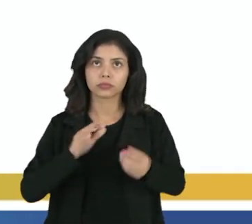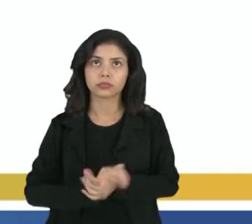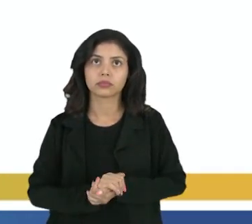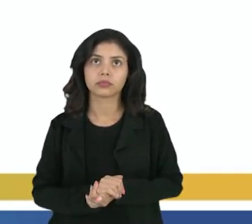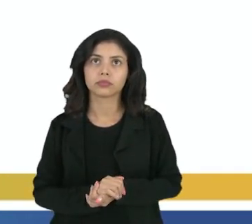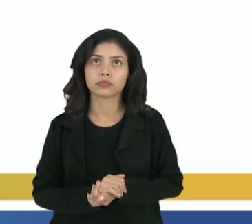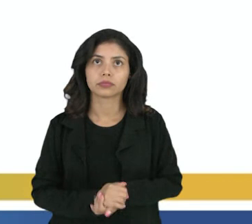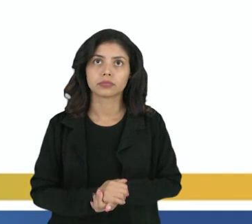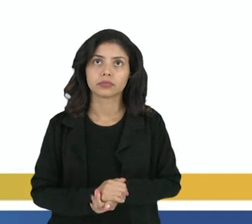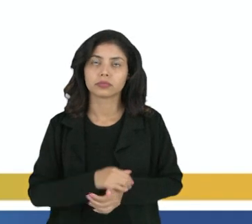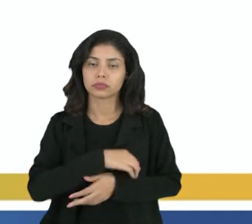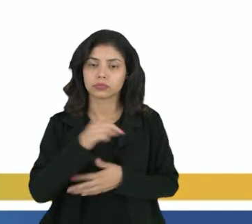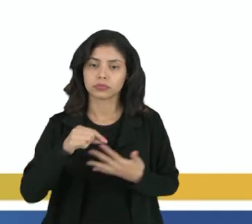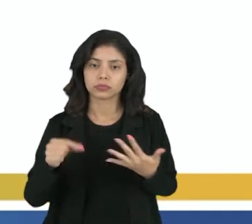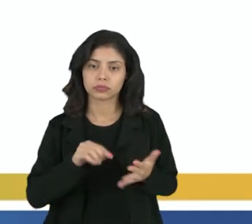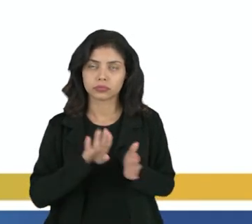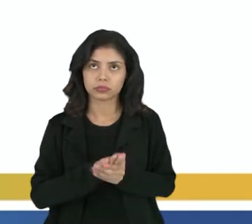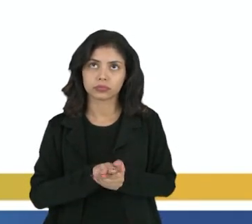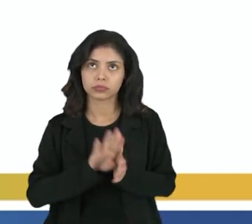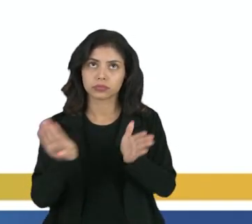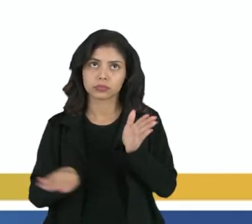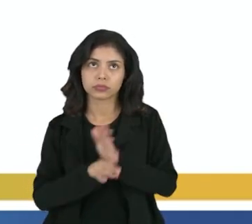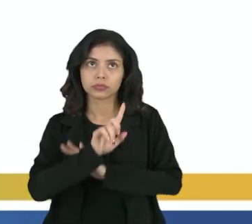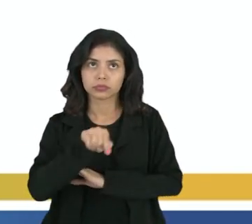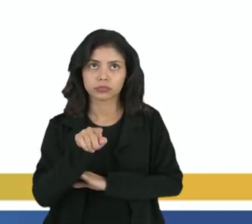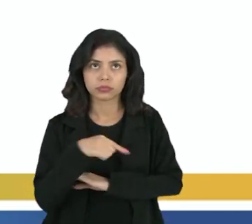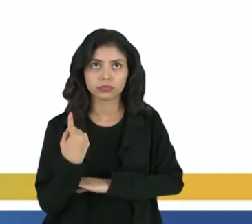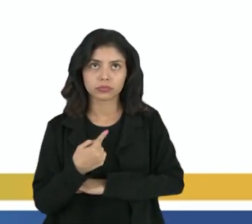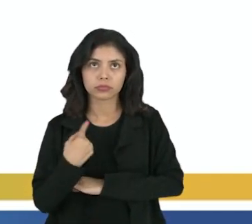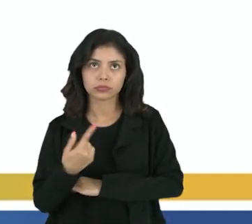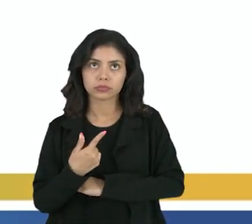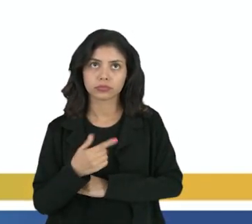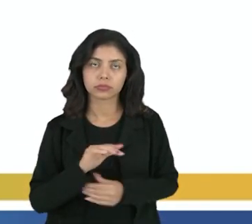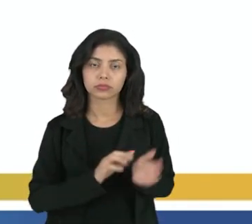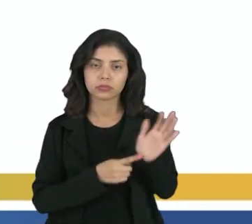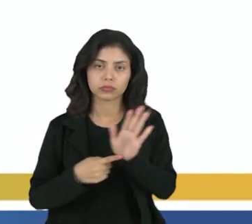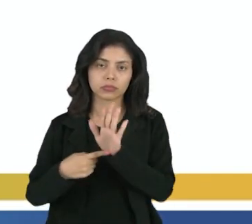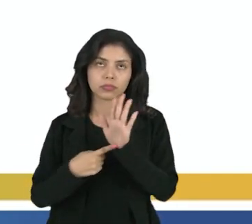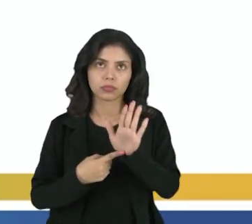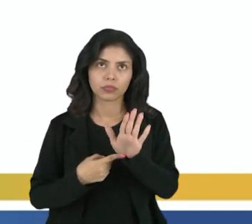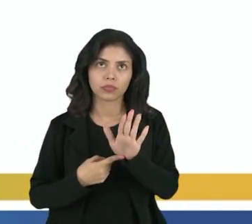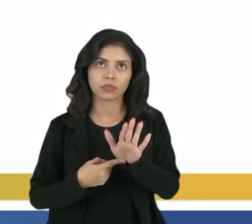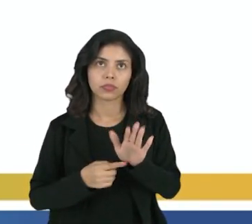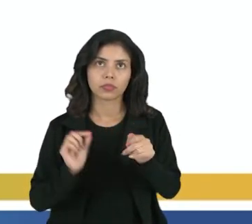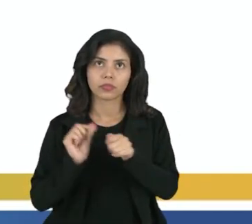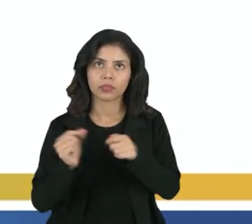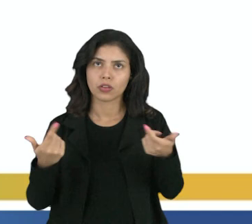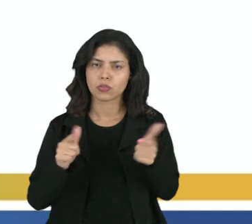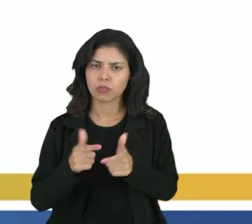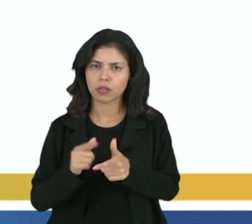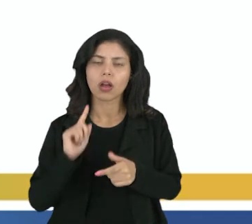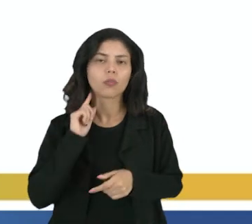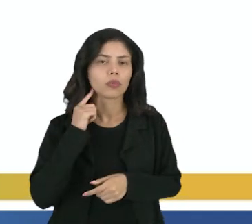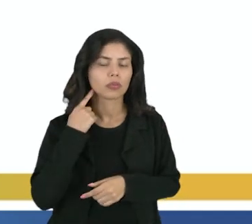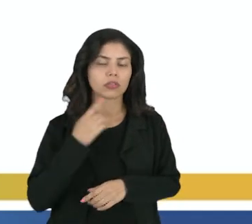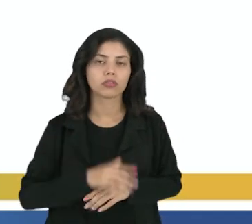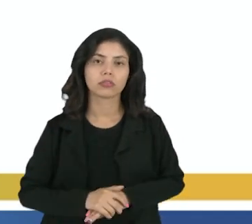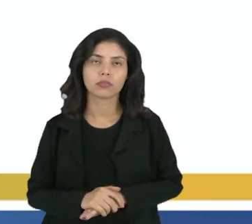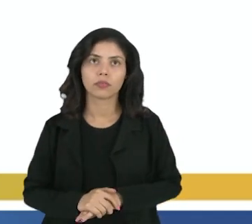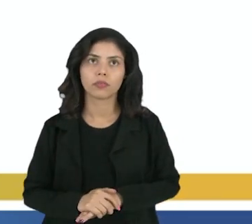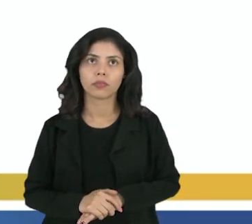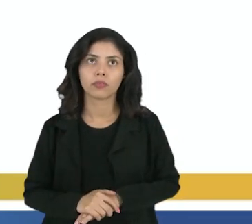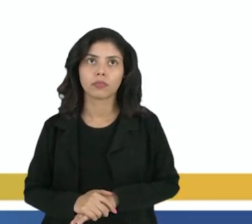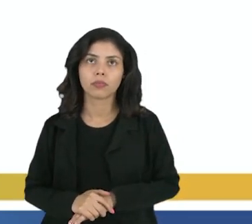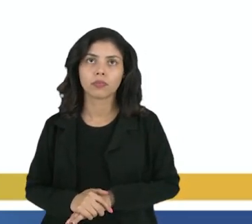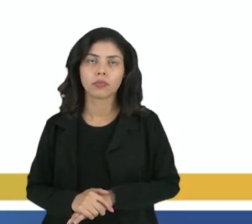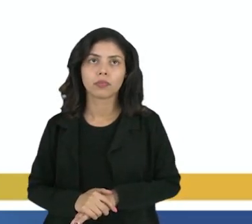câncer. Entre as alternativas abaixo, marque a única que não relata uma forma de diminuirmos esse tipo de